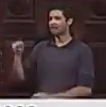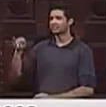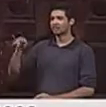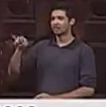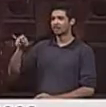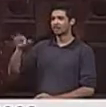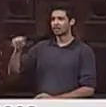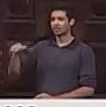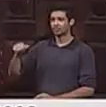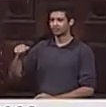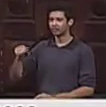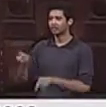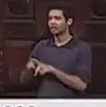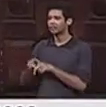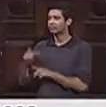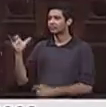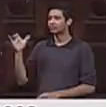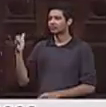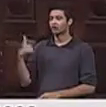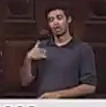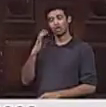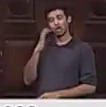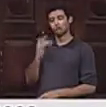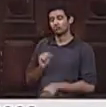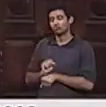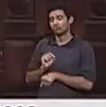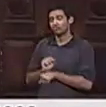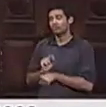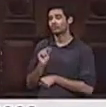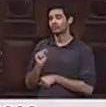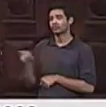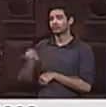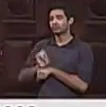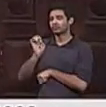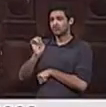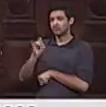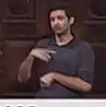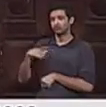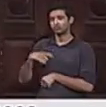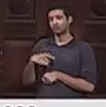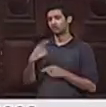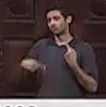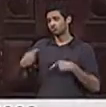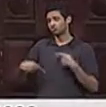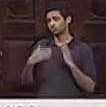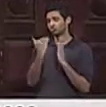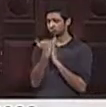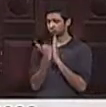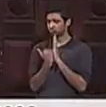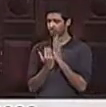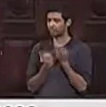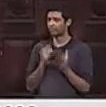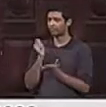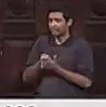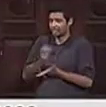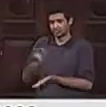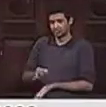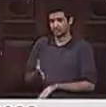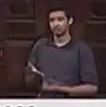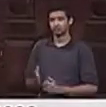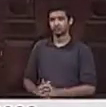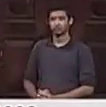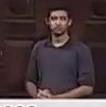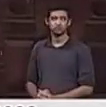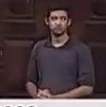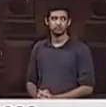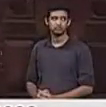governo do Estado tenha uma política para cuidar da infraestrutura que não seja apenas eleitoreira, não é? É que quem falou foi um parlamentar da